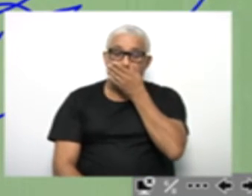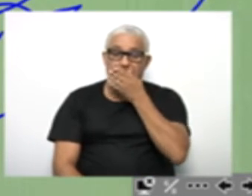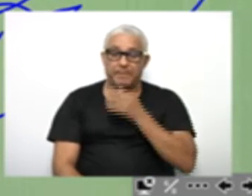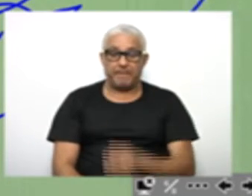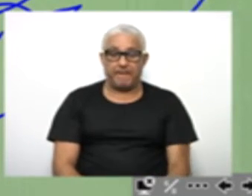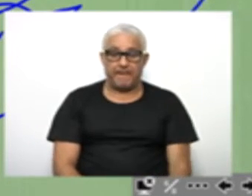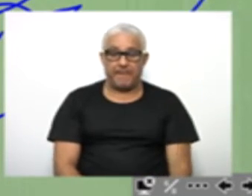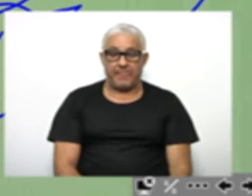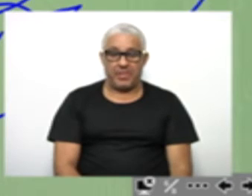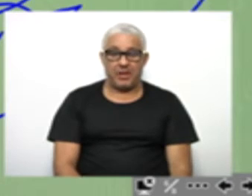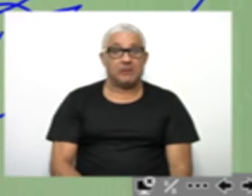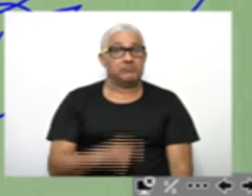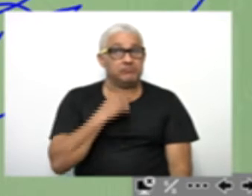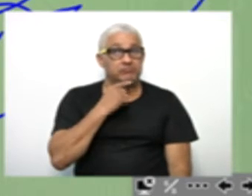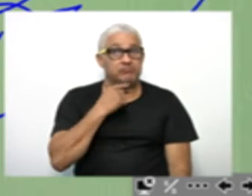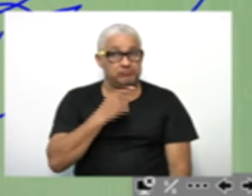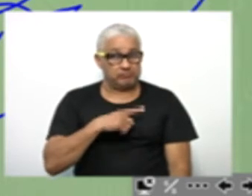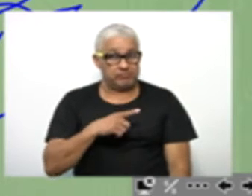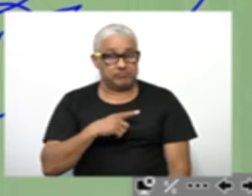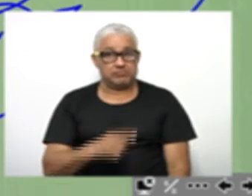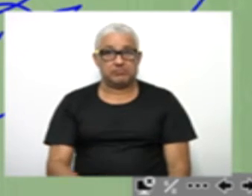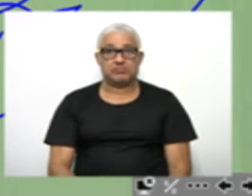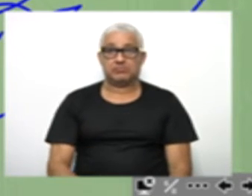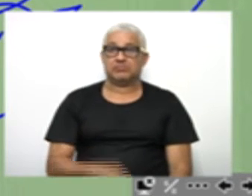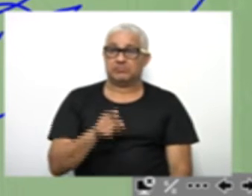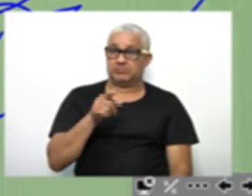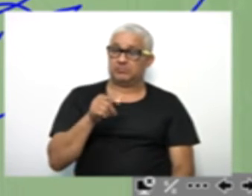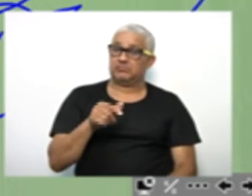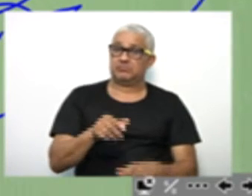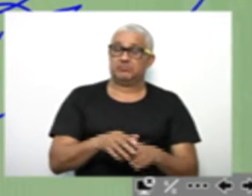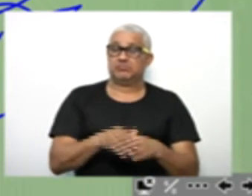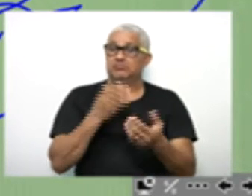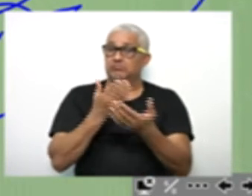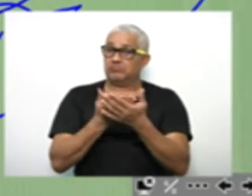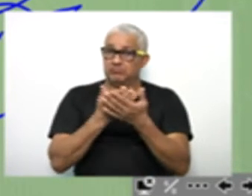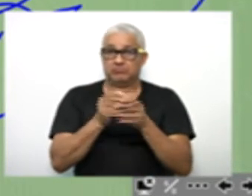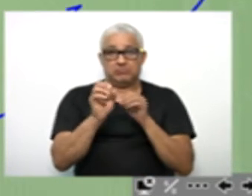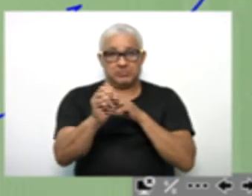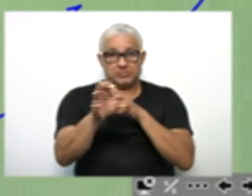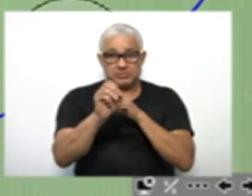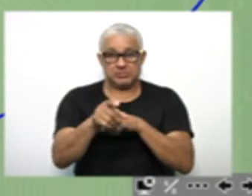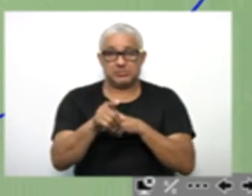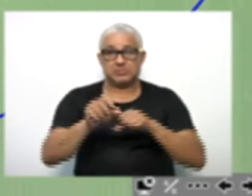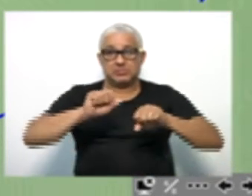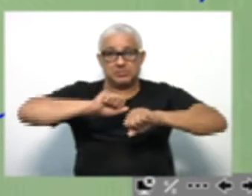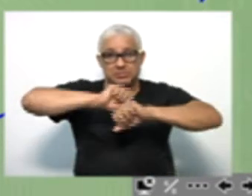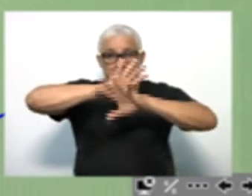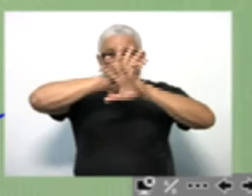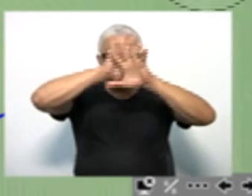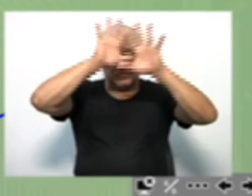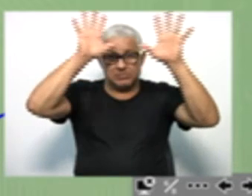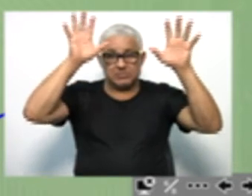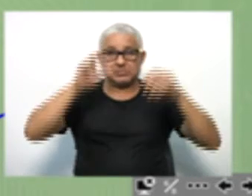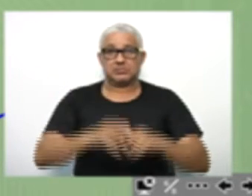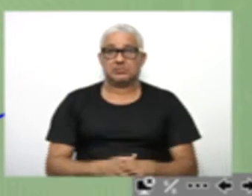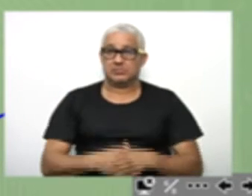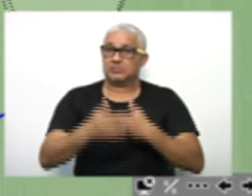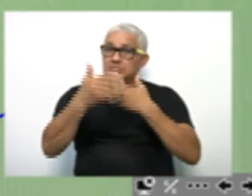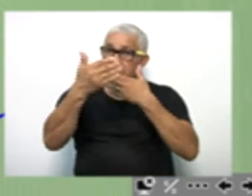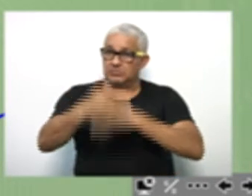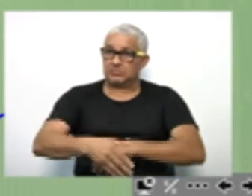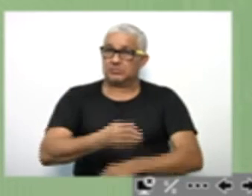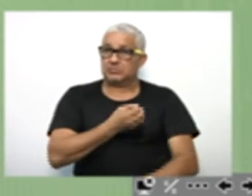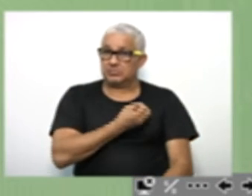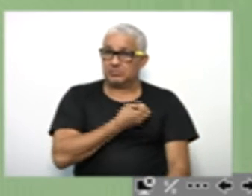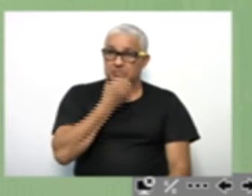esclareçam suas dúvidas, porque elas vão ser trabalhadas na aula para que vocês tenham uma nota favorável a